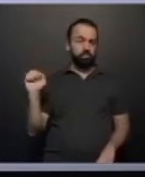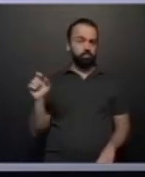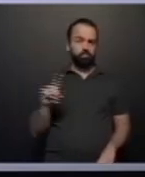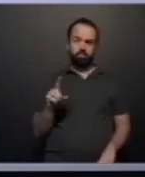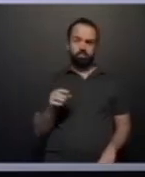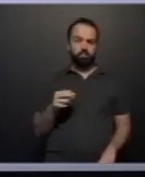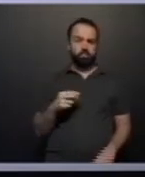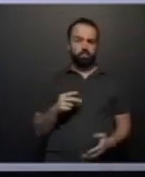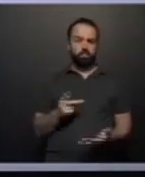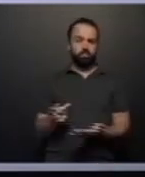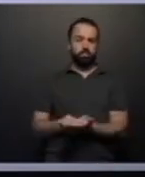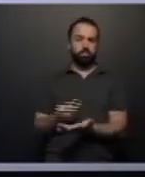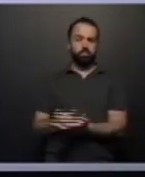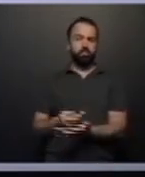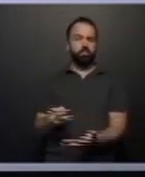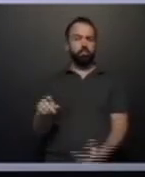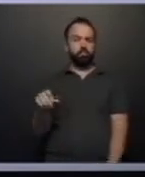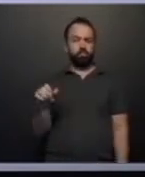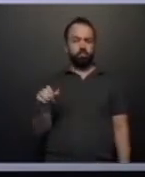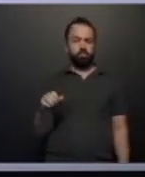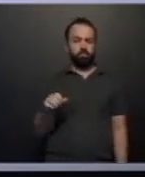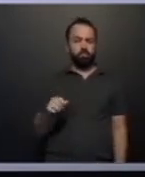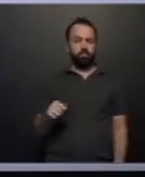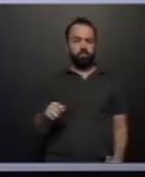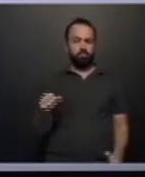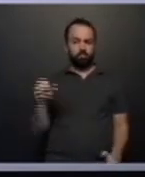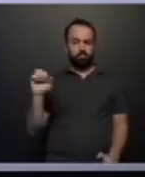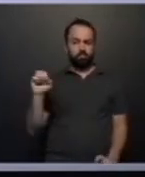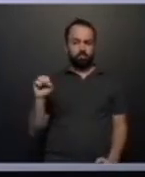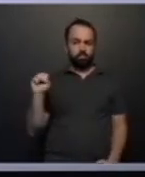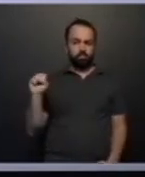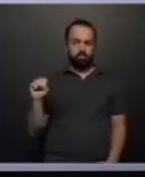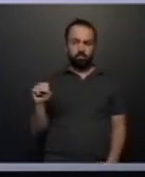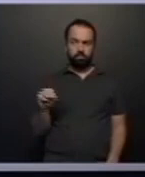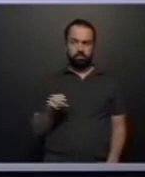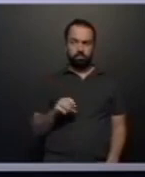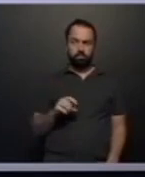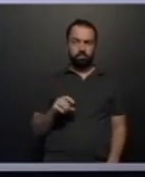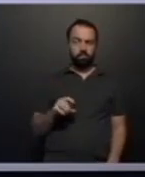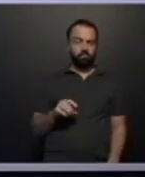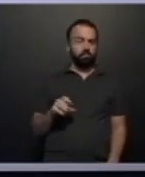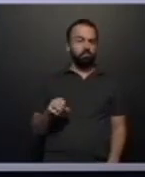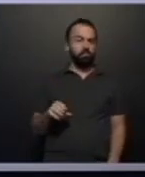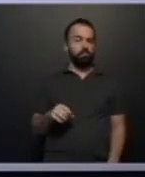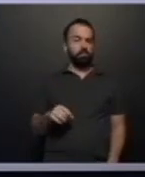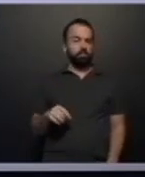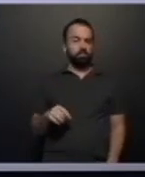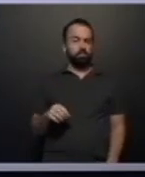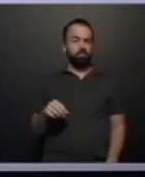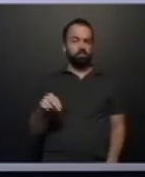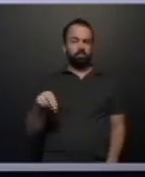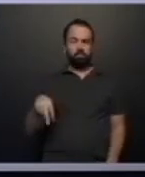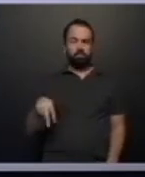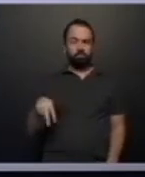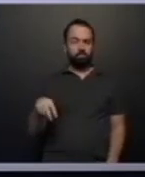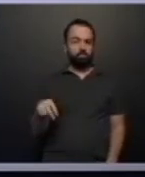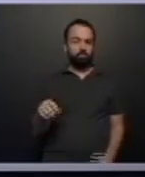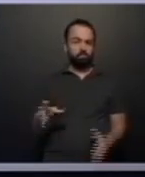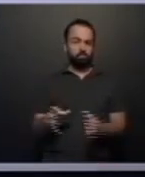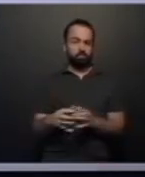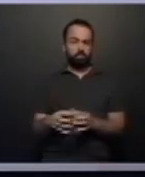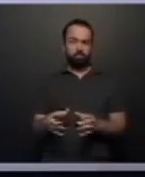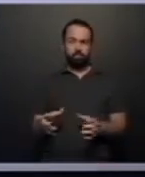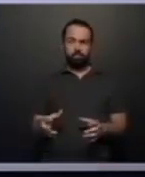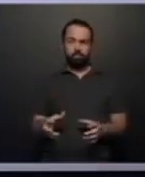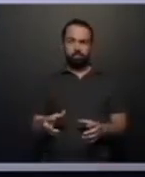igual o que estaria em cima, tá? Então, poderíamos colocar aqui como conjunto A, conjunto A,